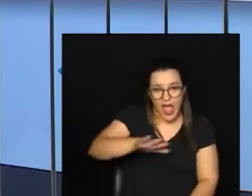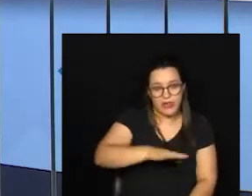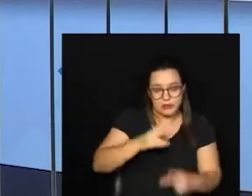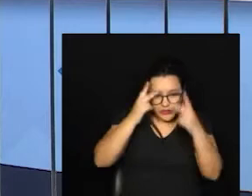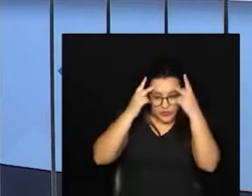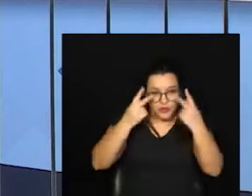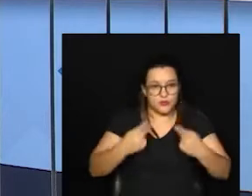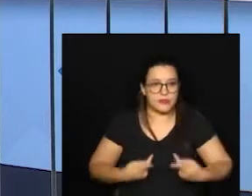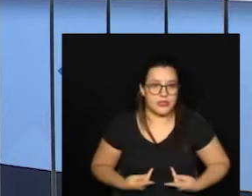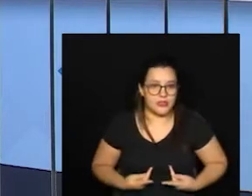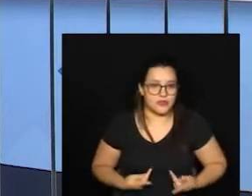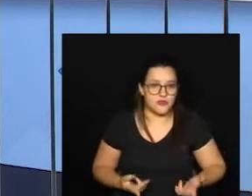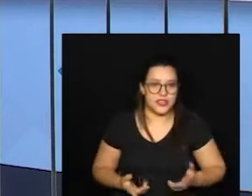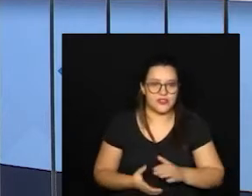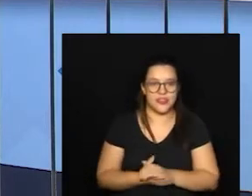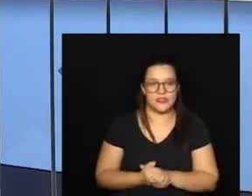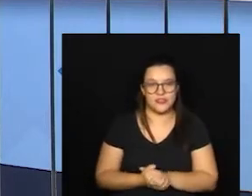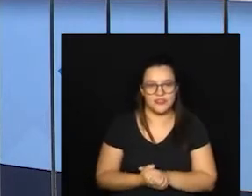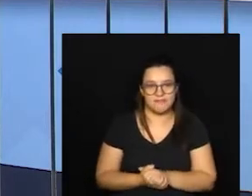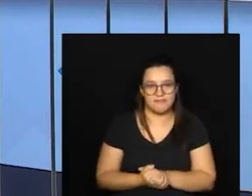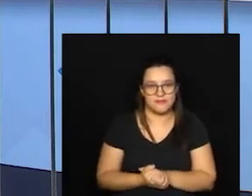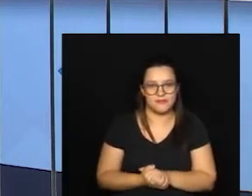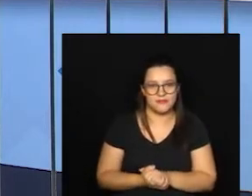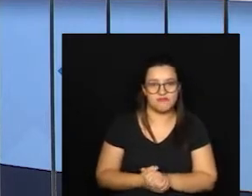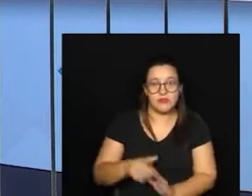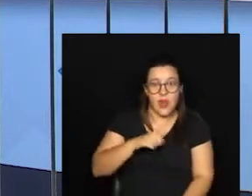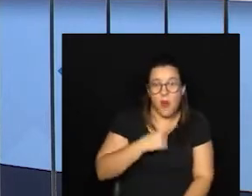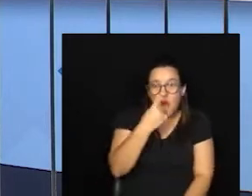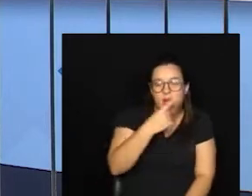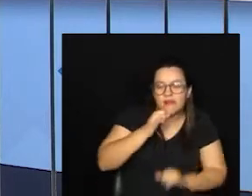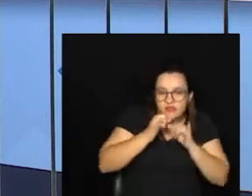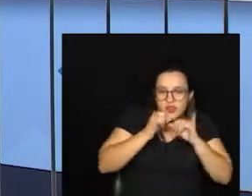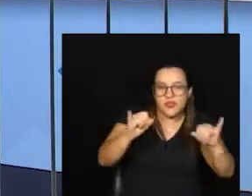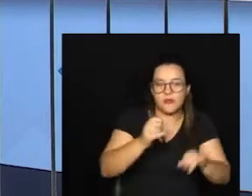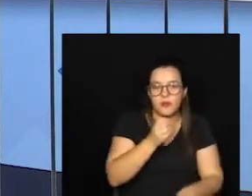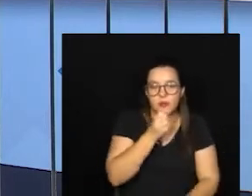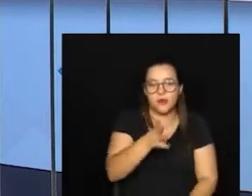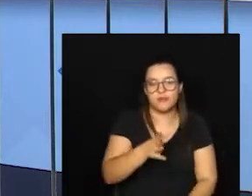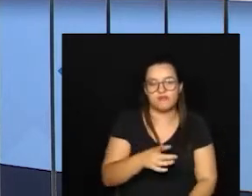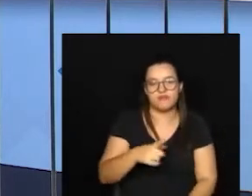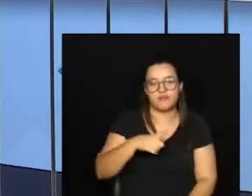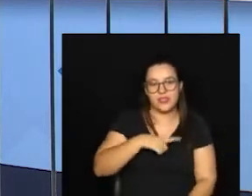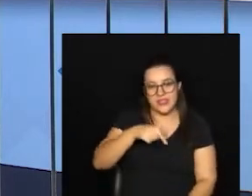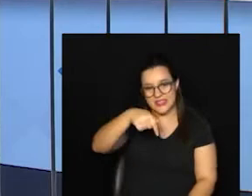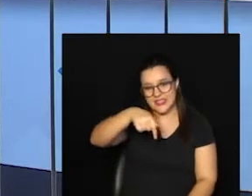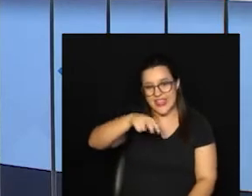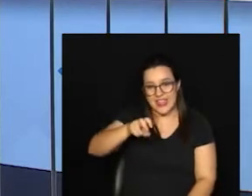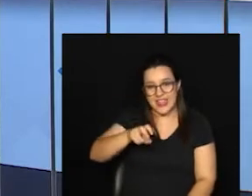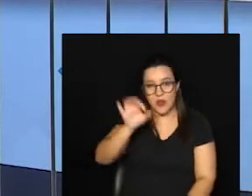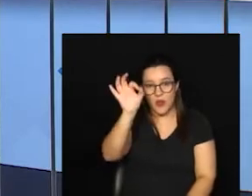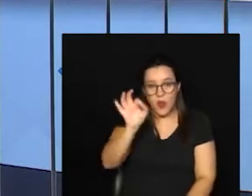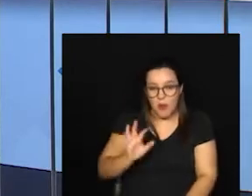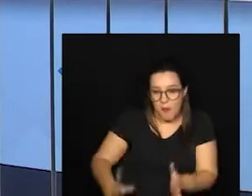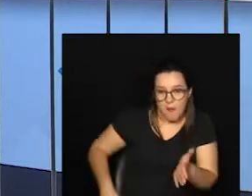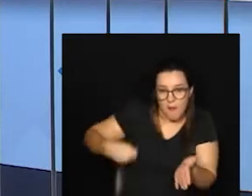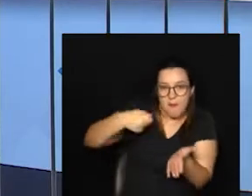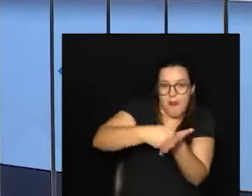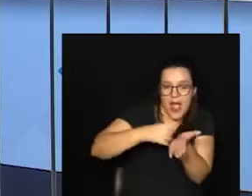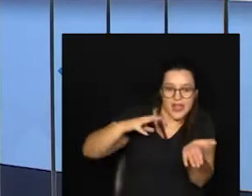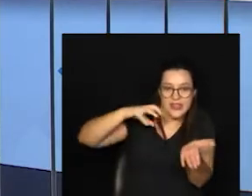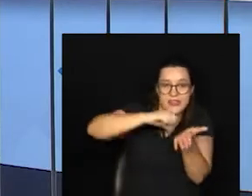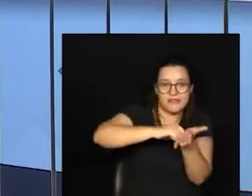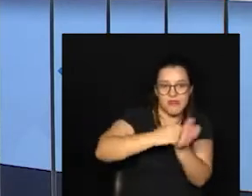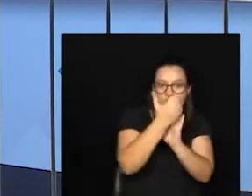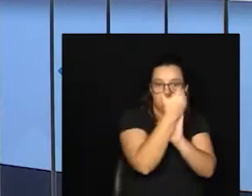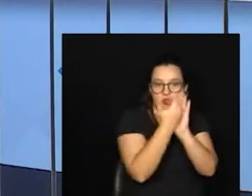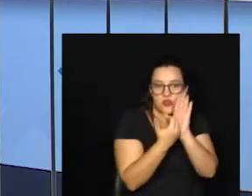as informações, além disso, olha, tem uma outra boa notícia: redução de 75% no valor da taxa de inscrição, que é